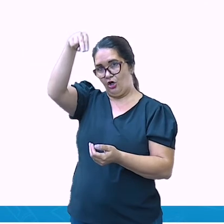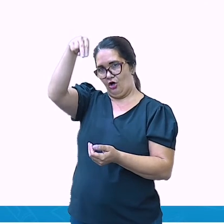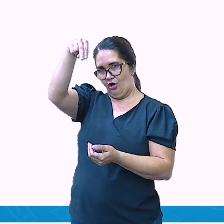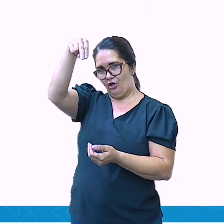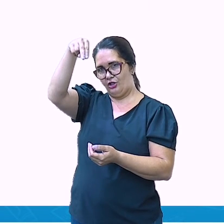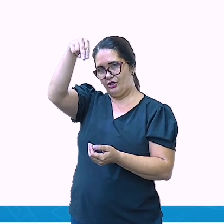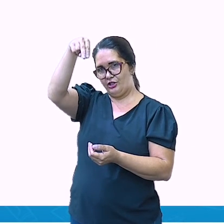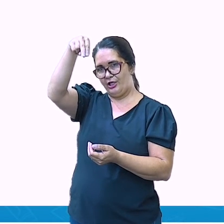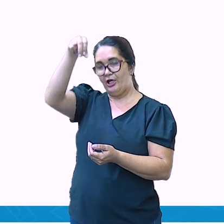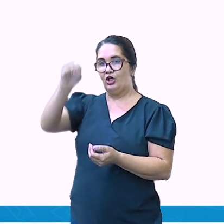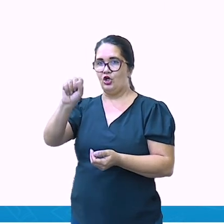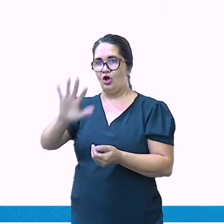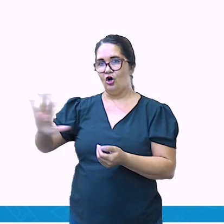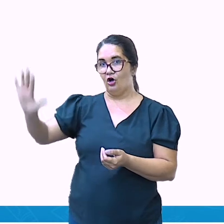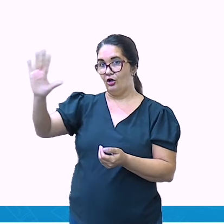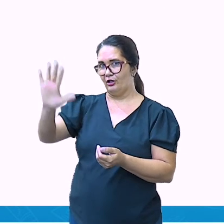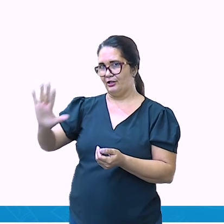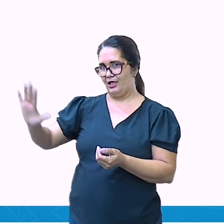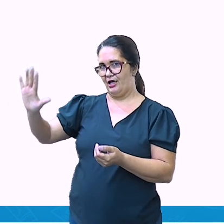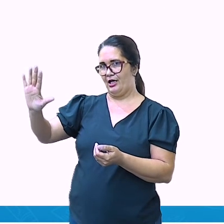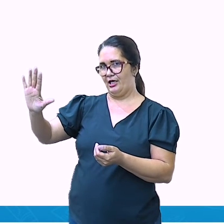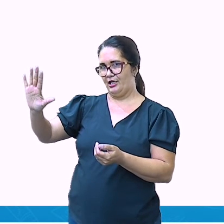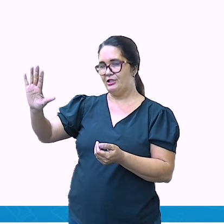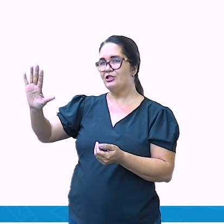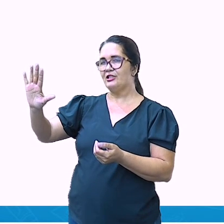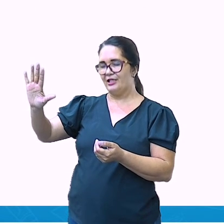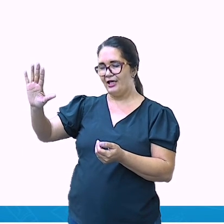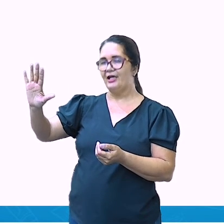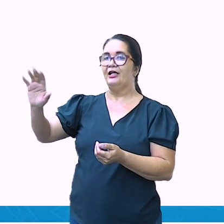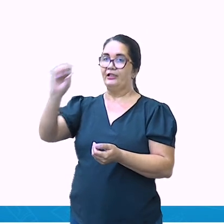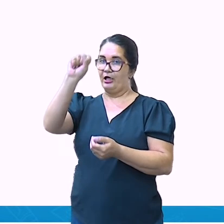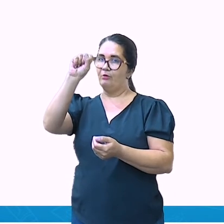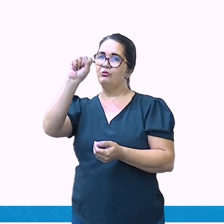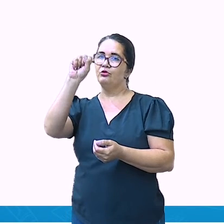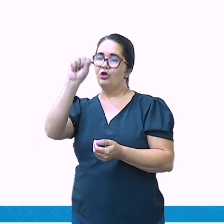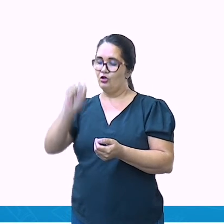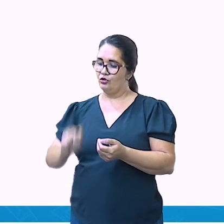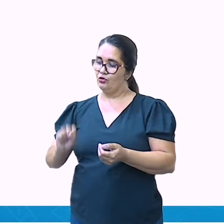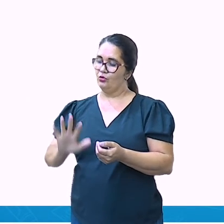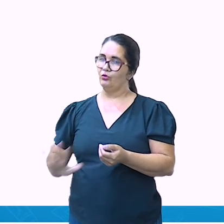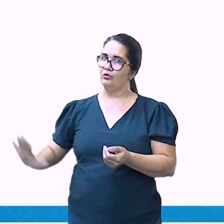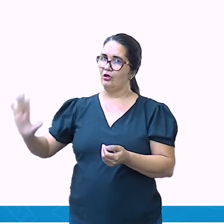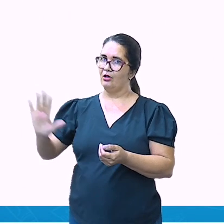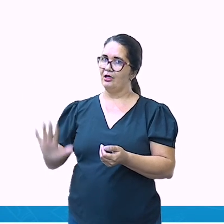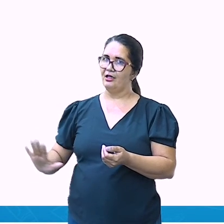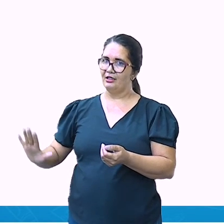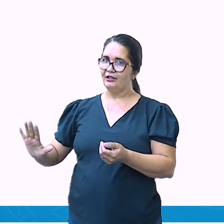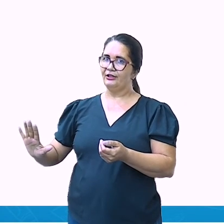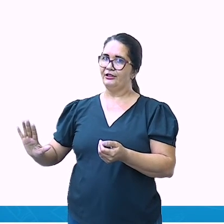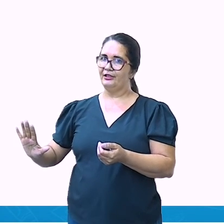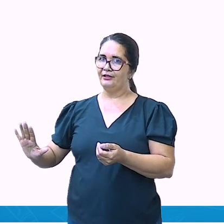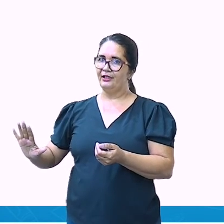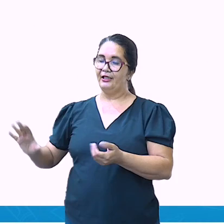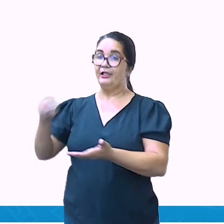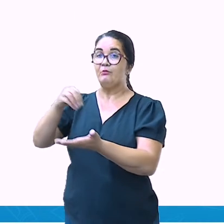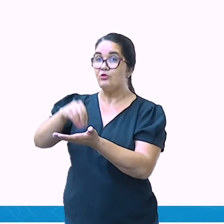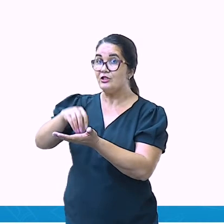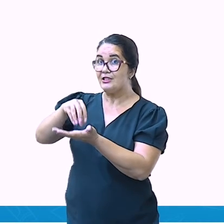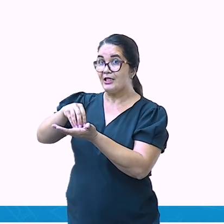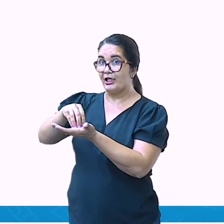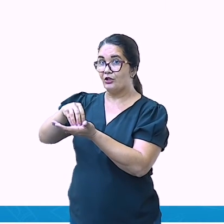Nordeste, nós temos Centro-Oeste, Sudeste e Sul. Então, ele foi dividido em